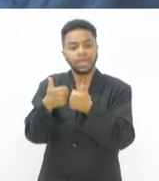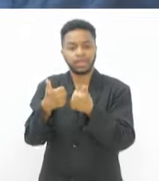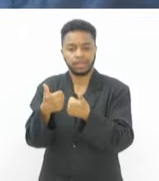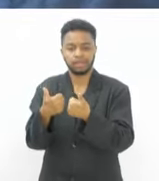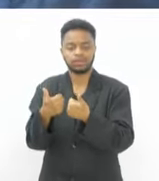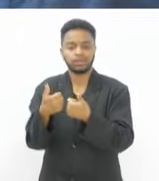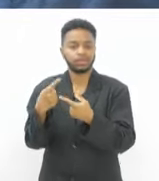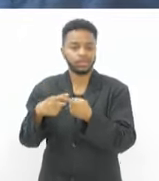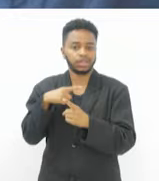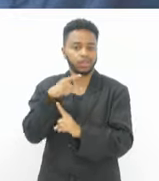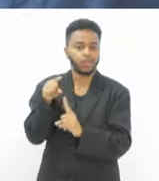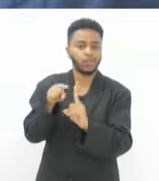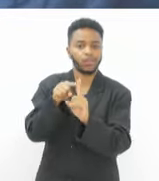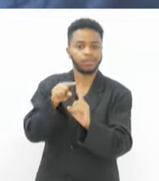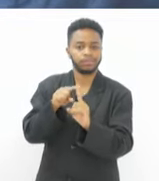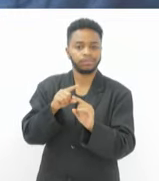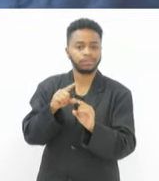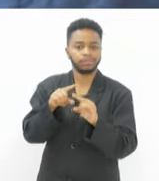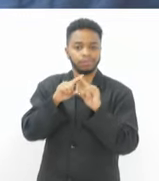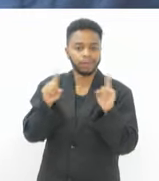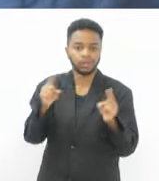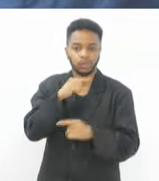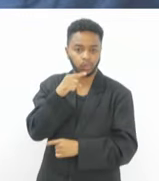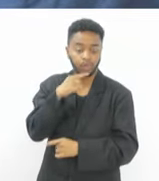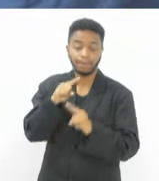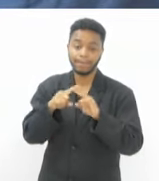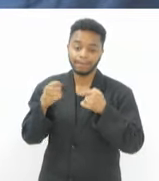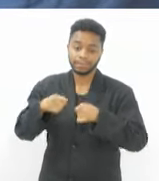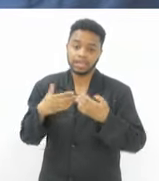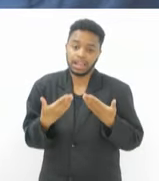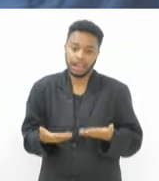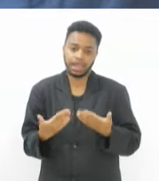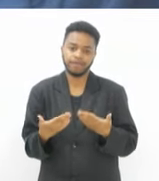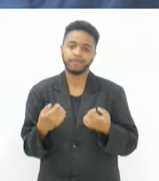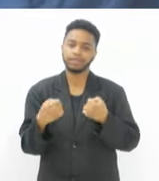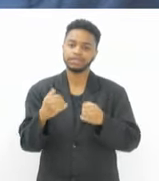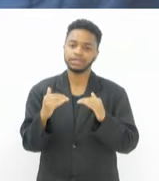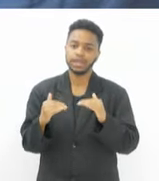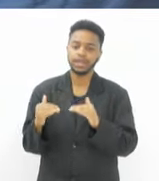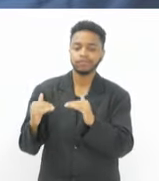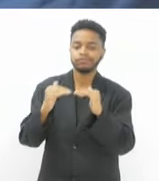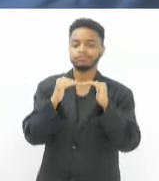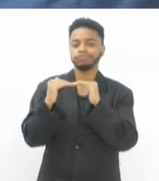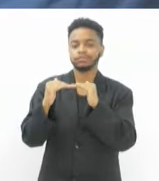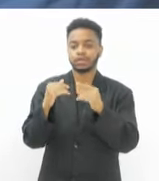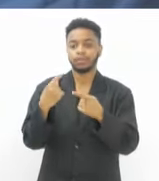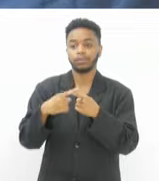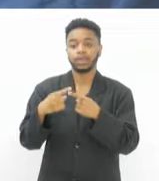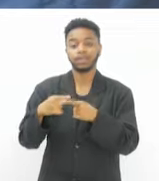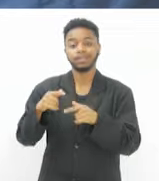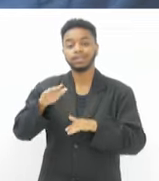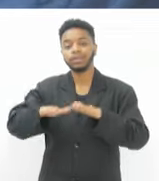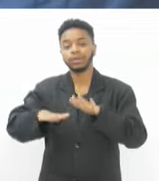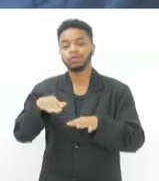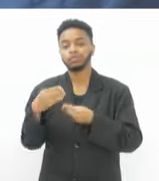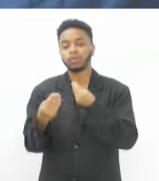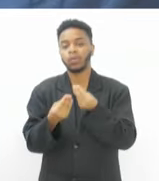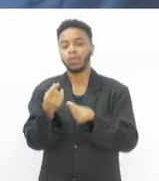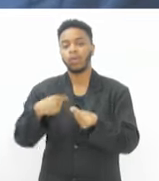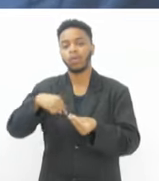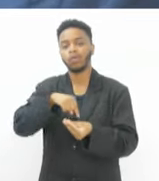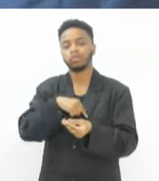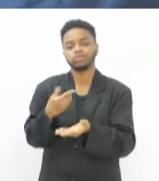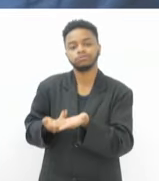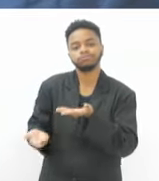eles estabelecem, mas também ter essa leveza, ter esse equilíbrio. Tudo depende da maneira como a gente